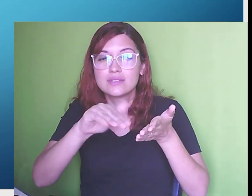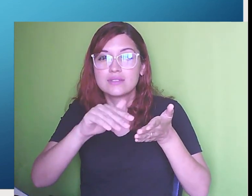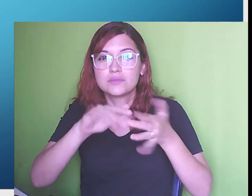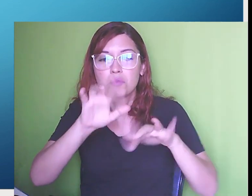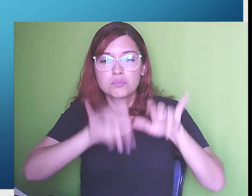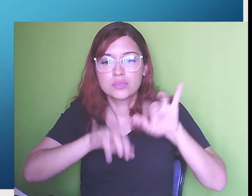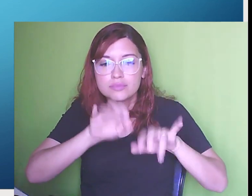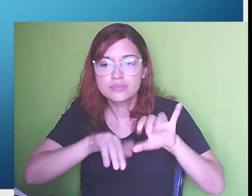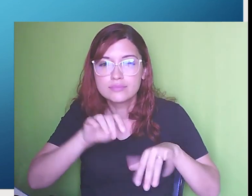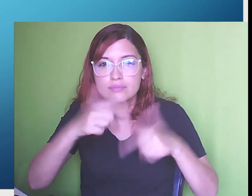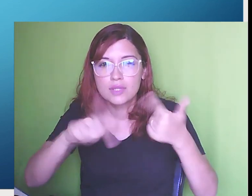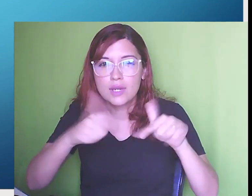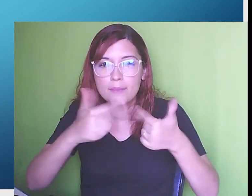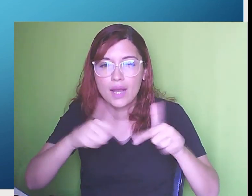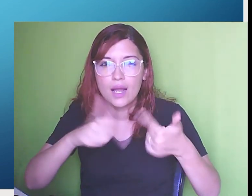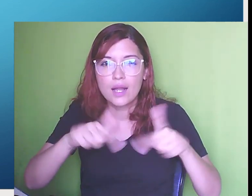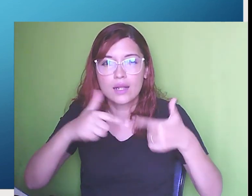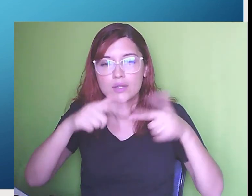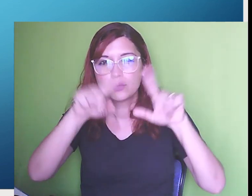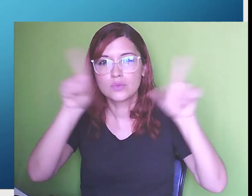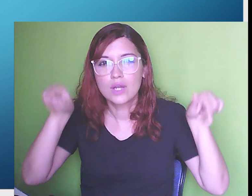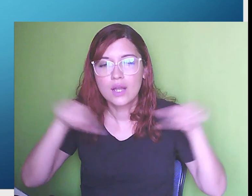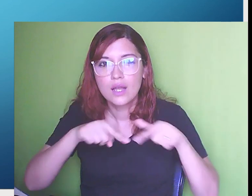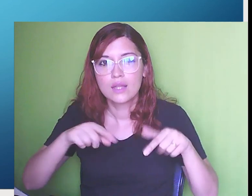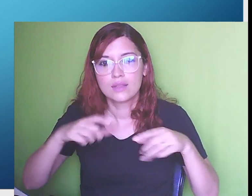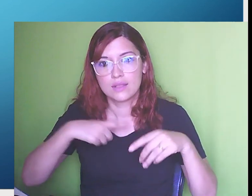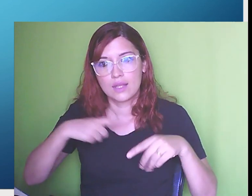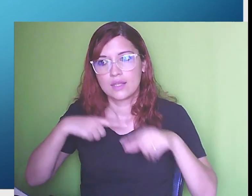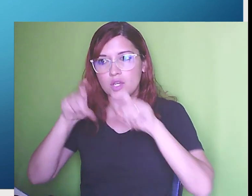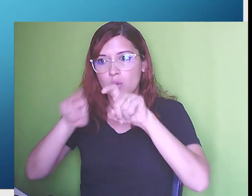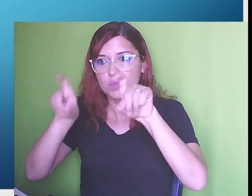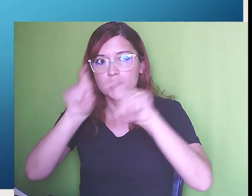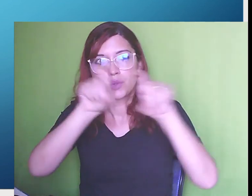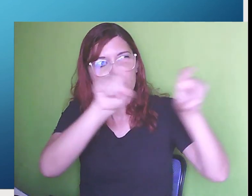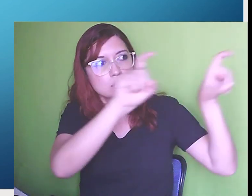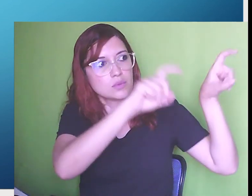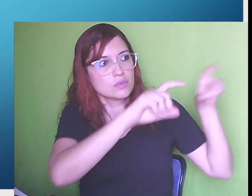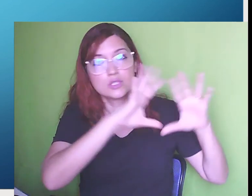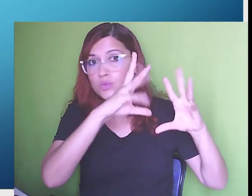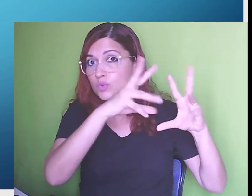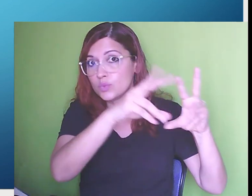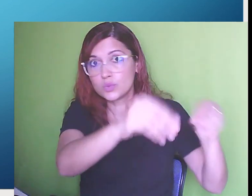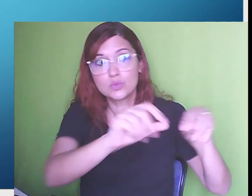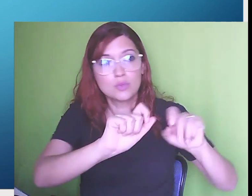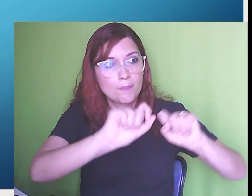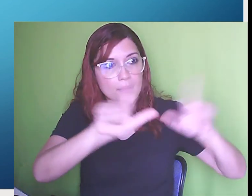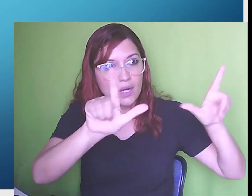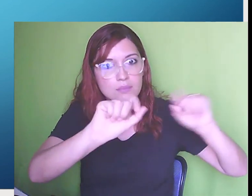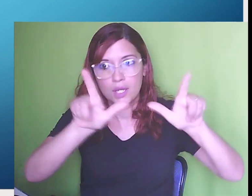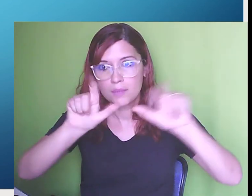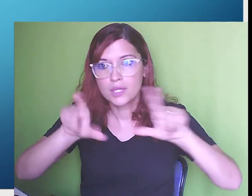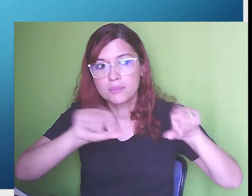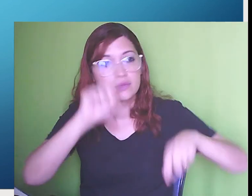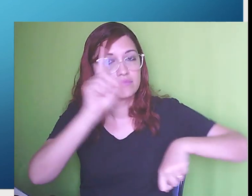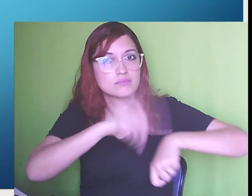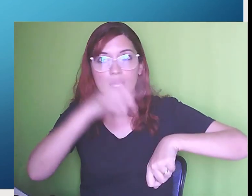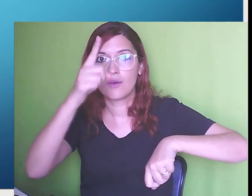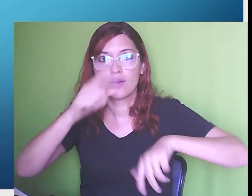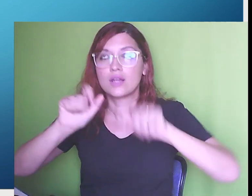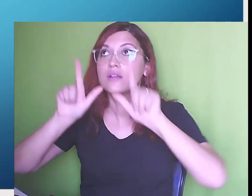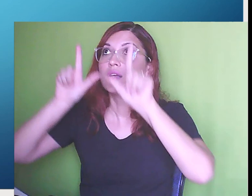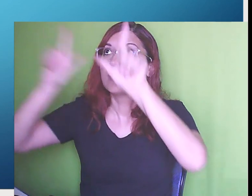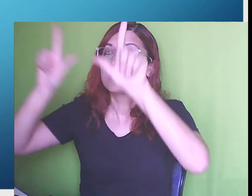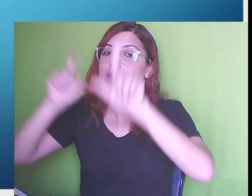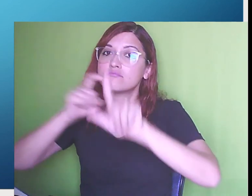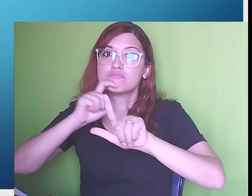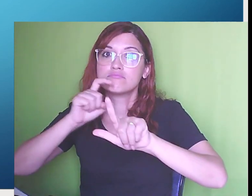Por exemplo, no escritório, ou no local de trabalho, todos os computadores são ligados ao mesmo tempo,